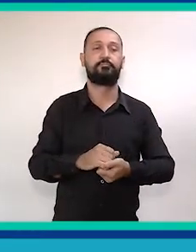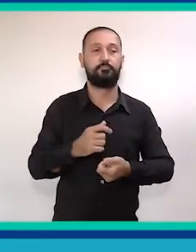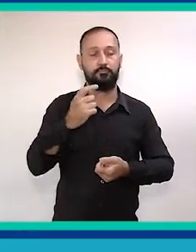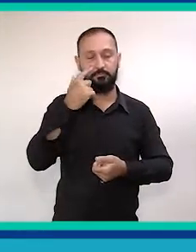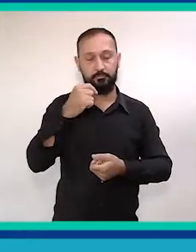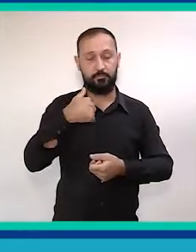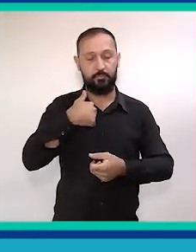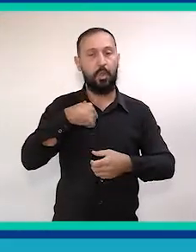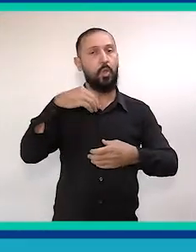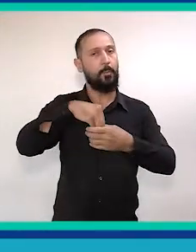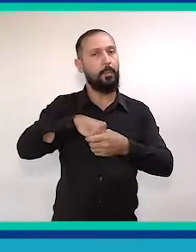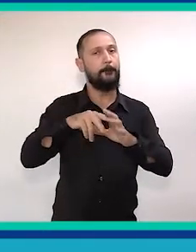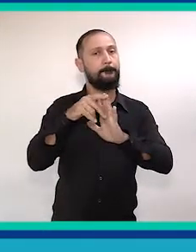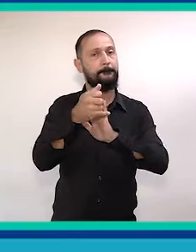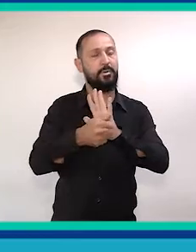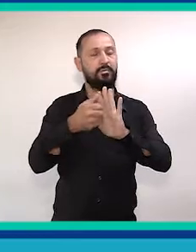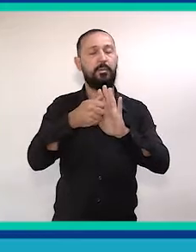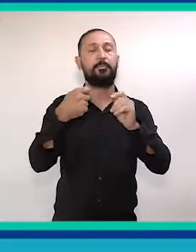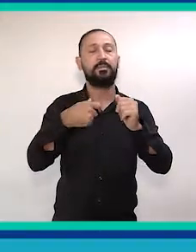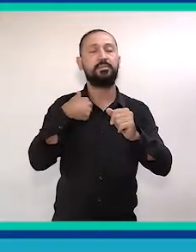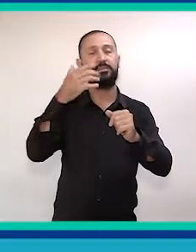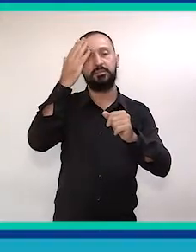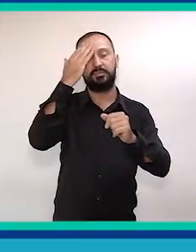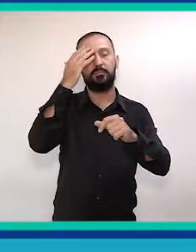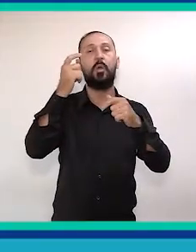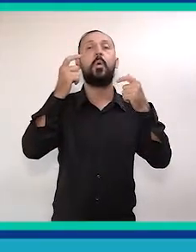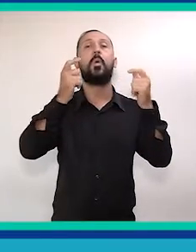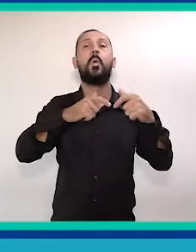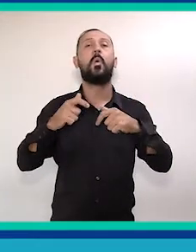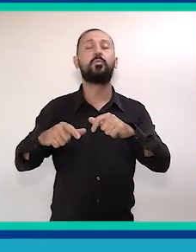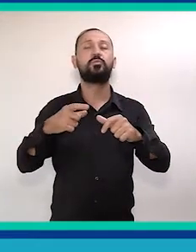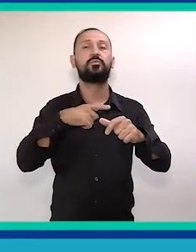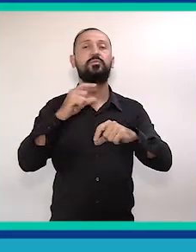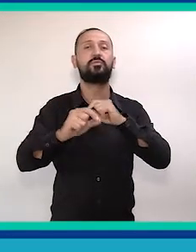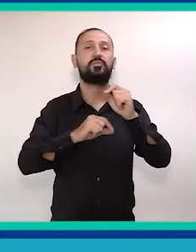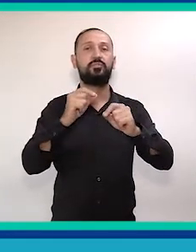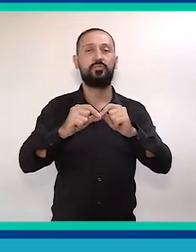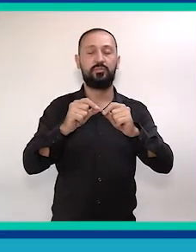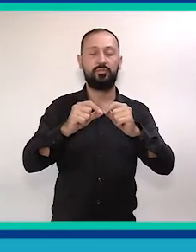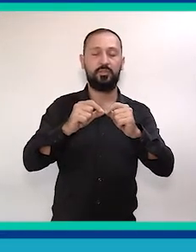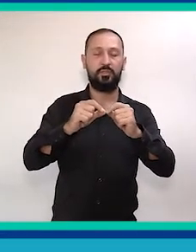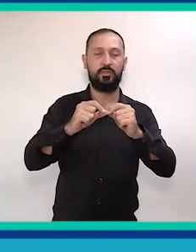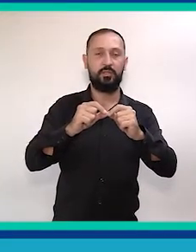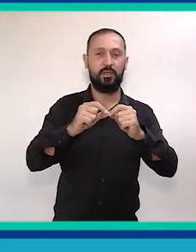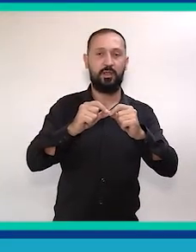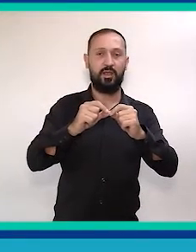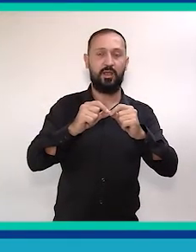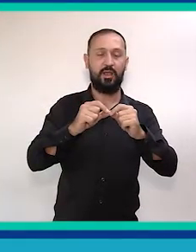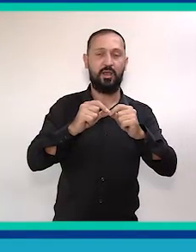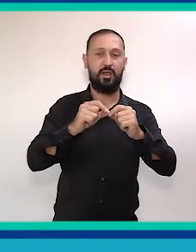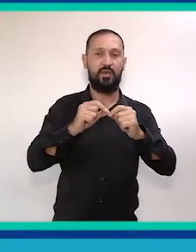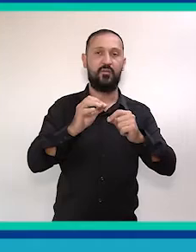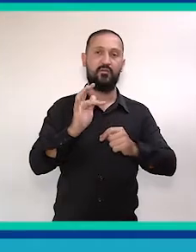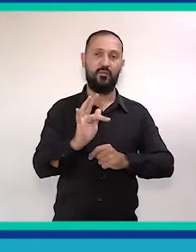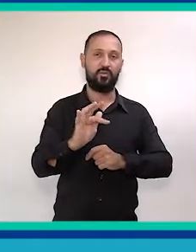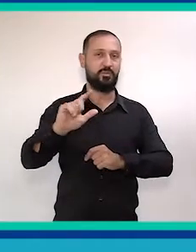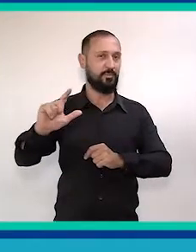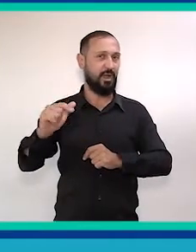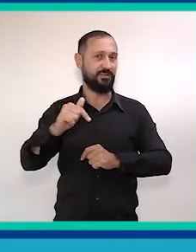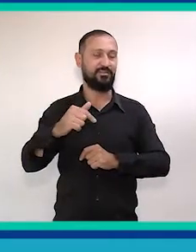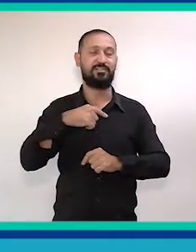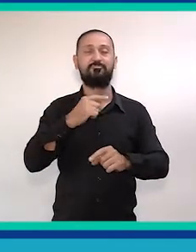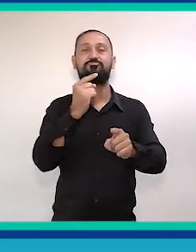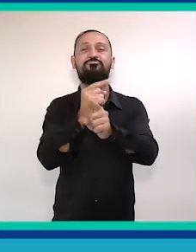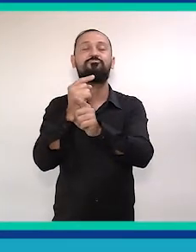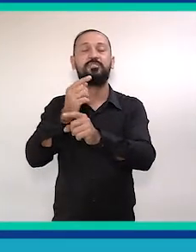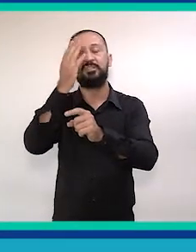E mais especificamente, no meu projeto, a gente tinha que identificar onde estavam as fosfolipases. Então, por